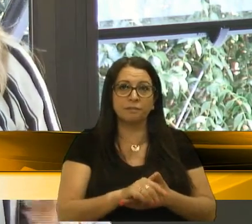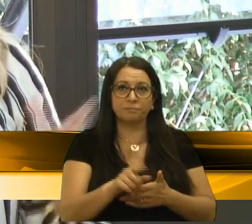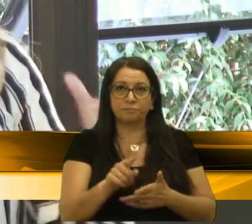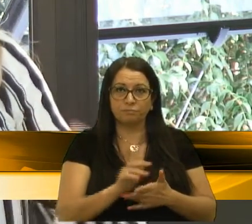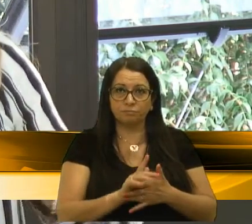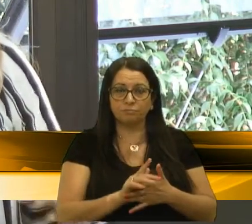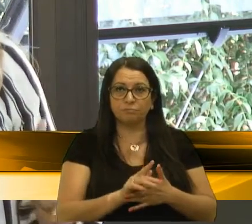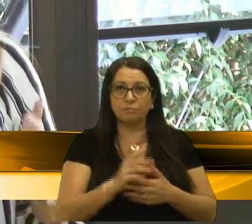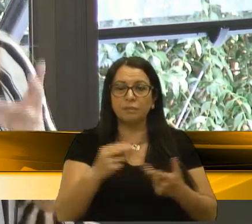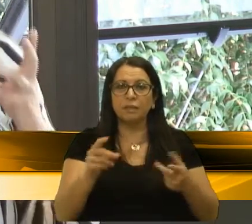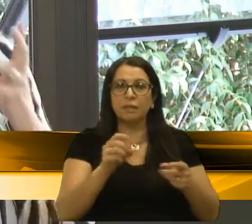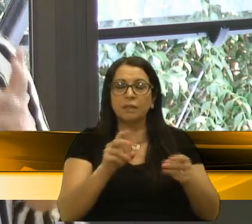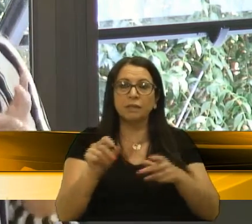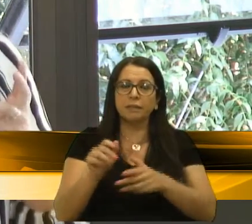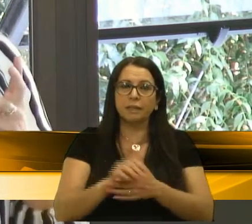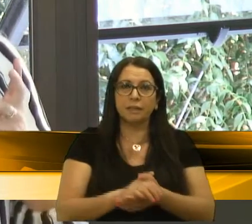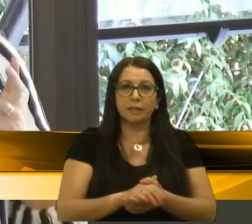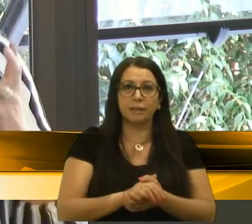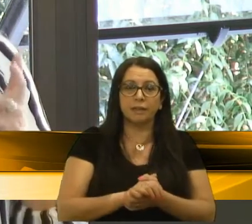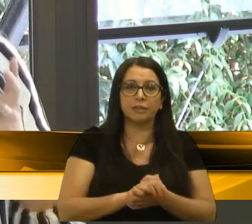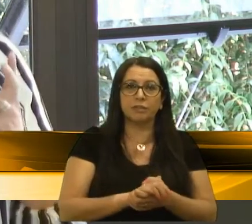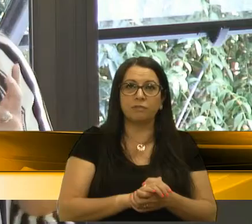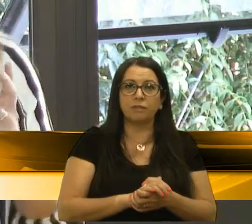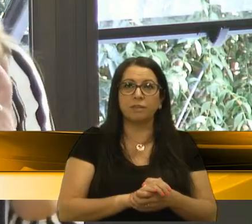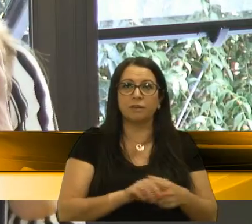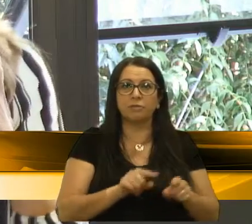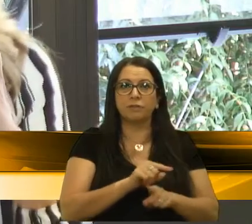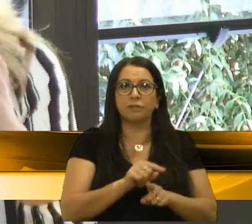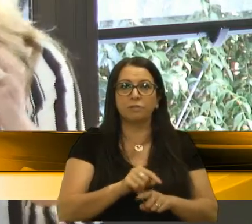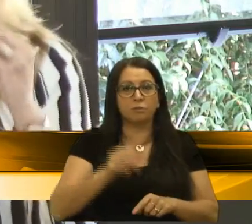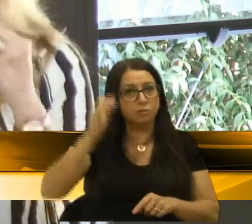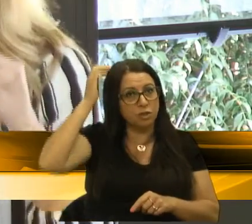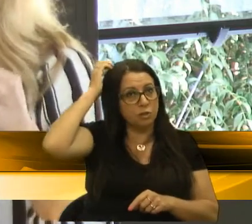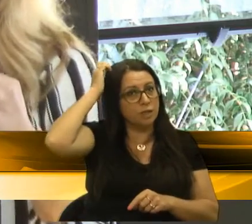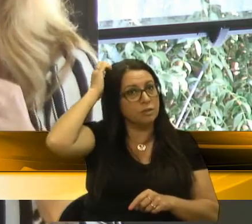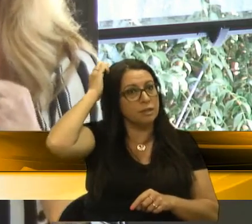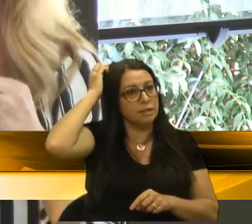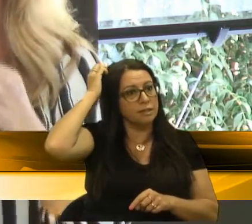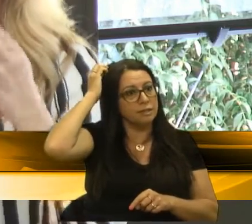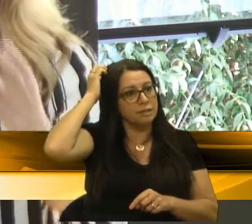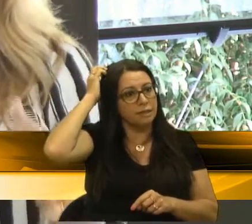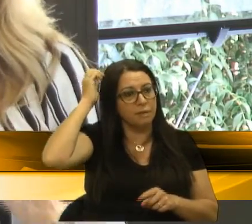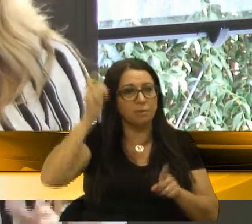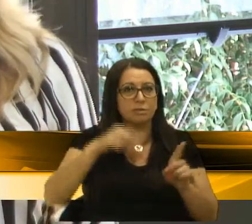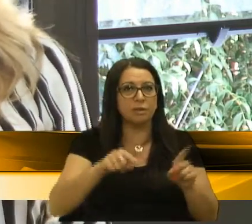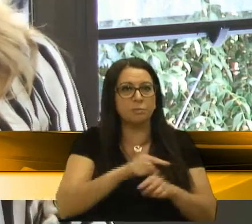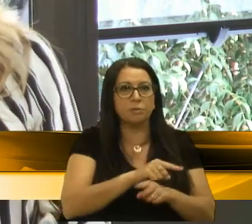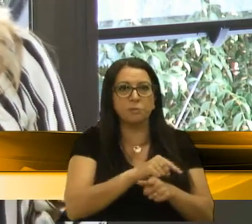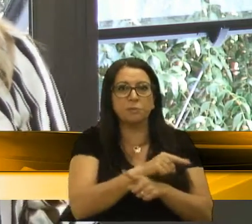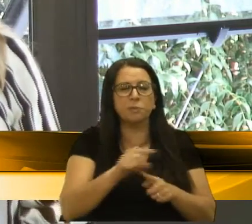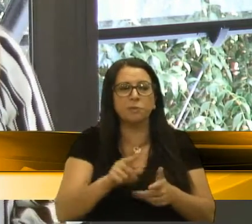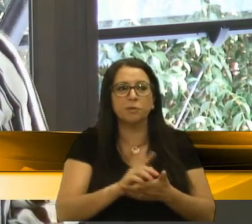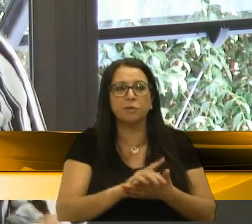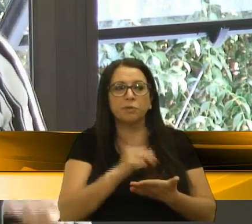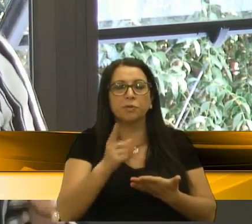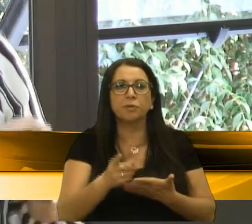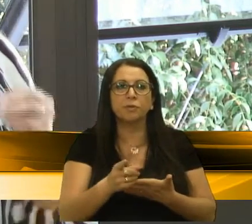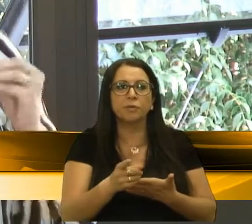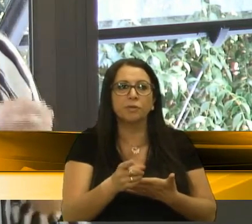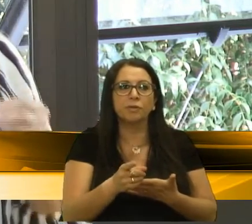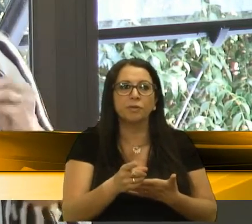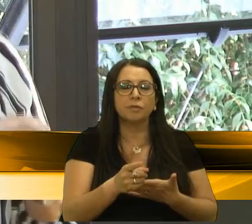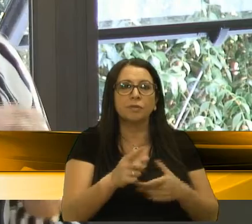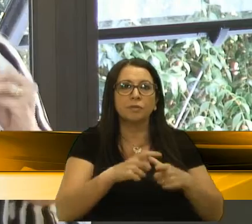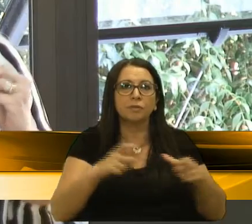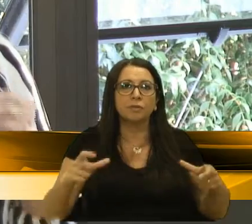é comercial. Então, sabe, eu recebi esse vídeo, não sei se vocês receberam. Então, assim, ó, o